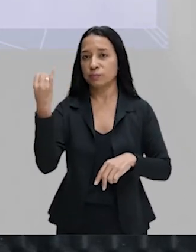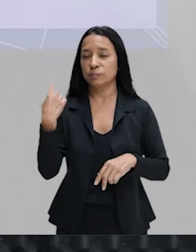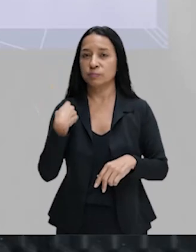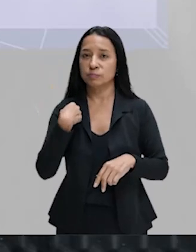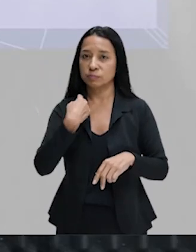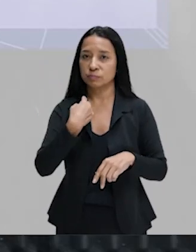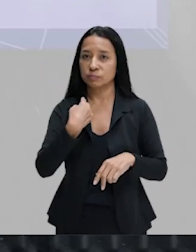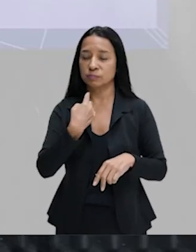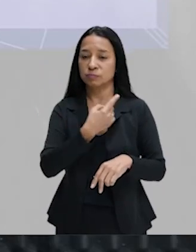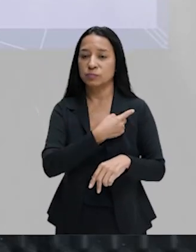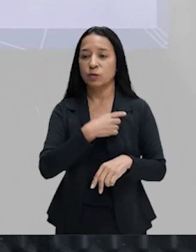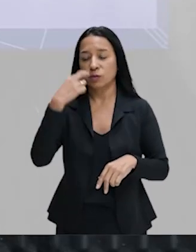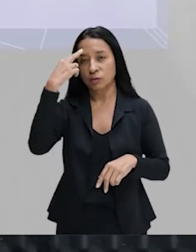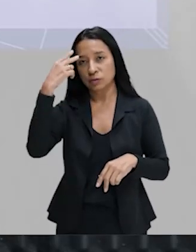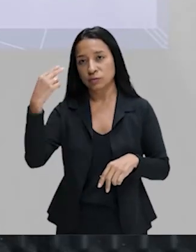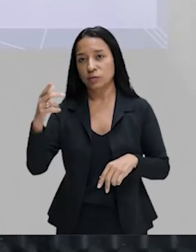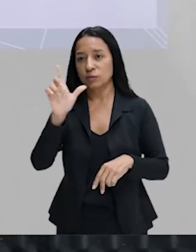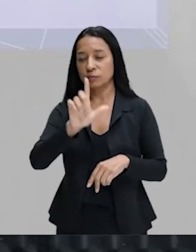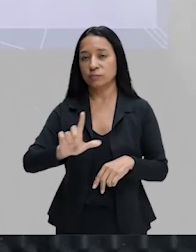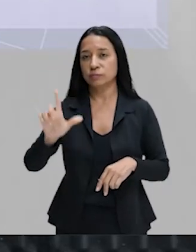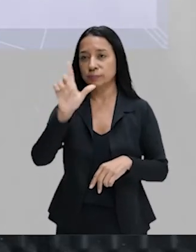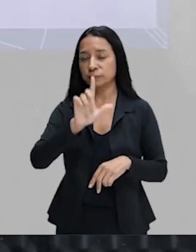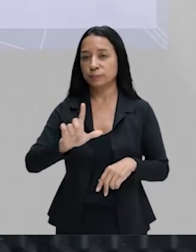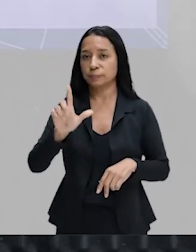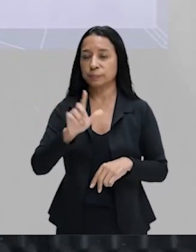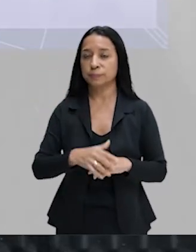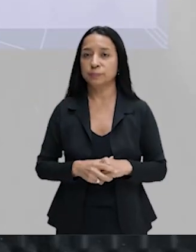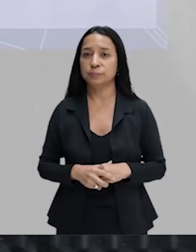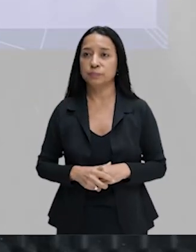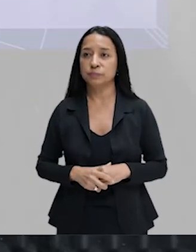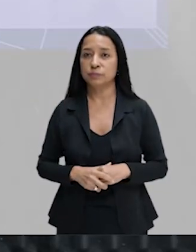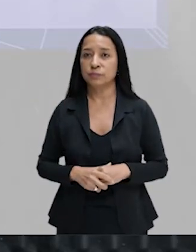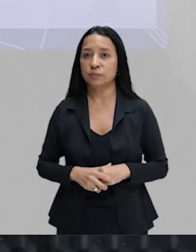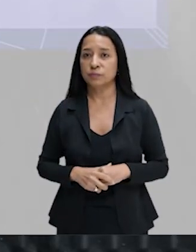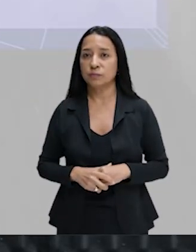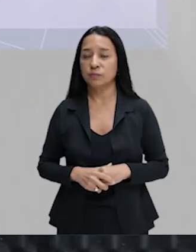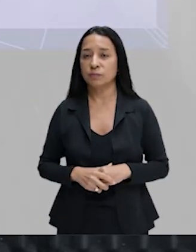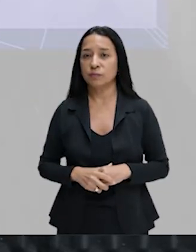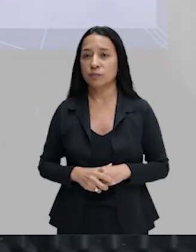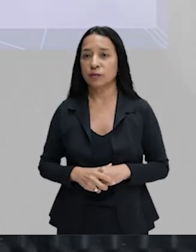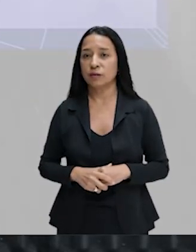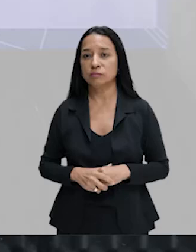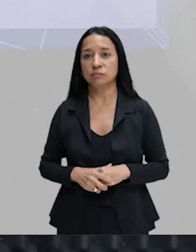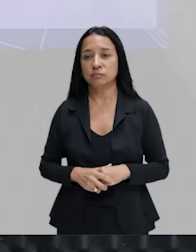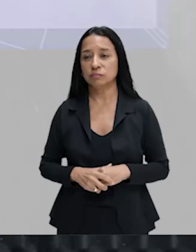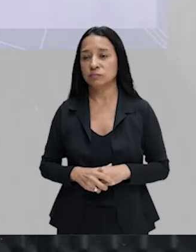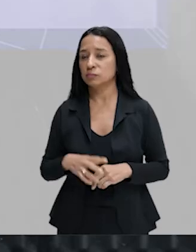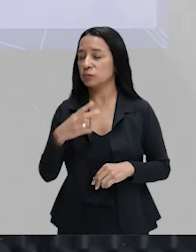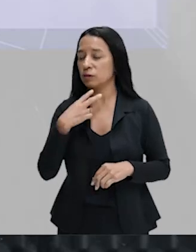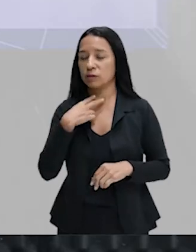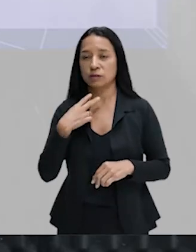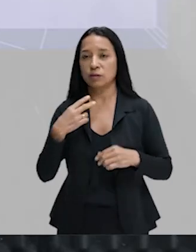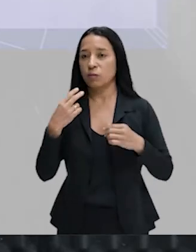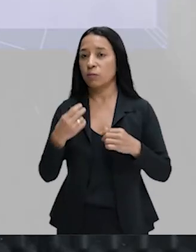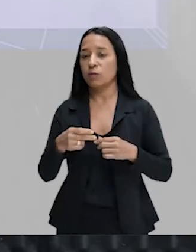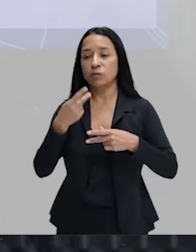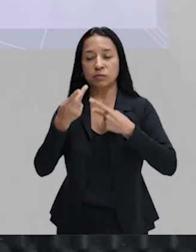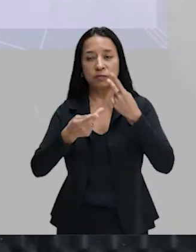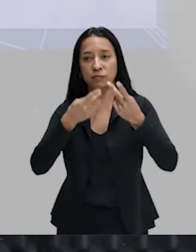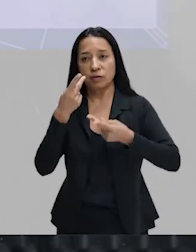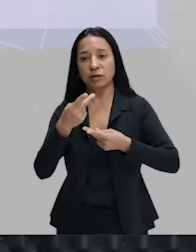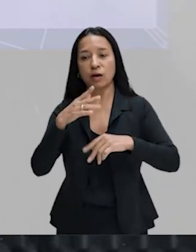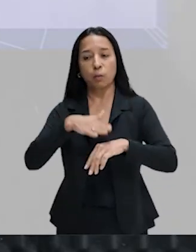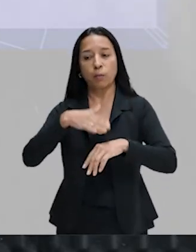nossa história da literatura. Eu não posso dizer que ele é o mais importante, porque todos têm a sua